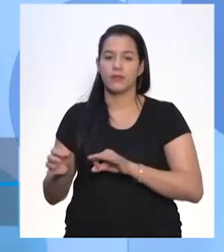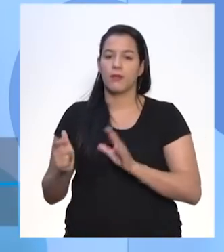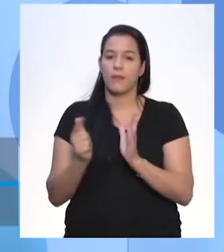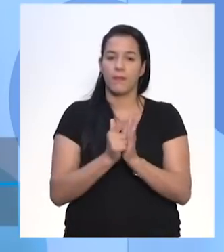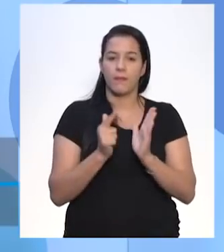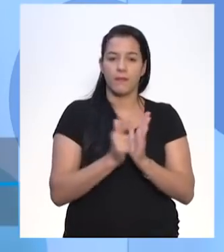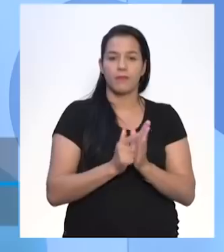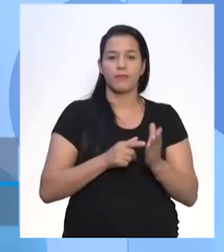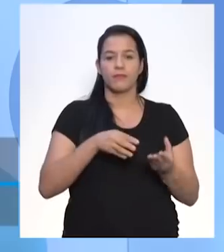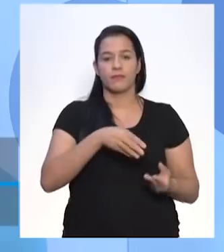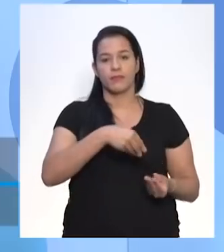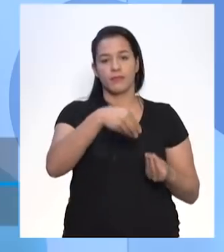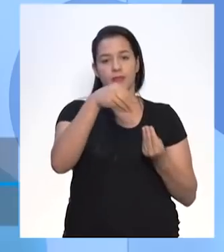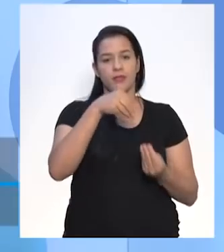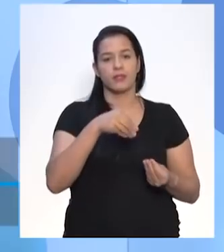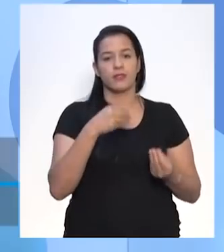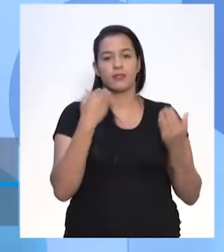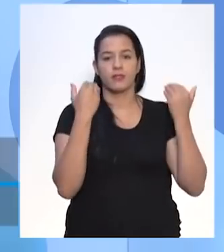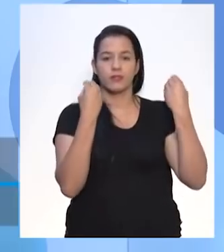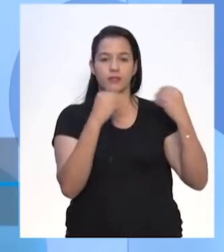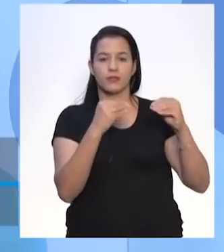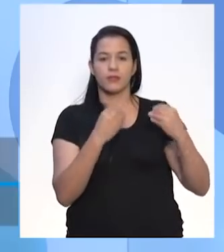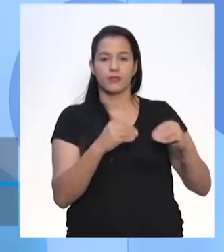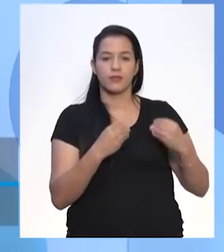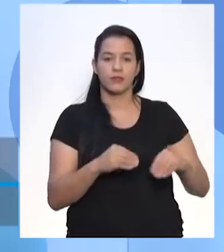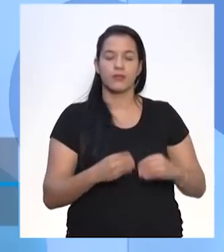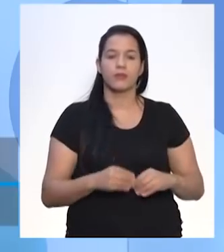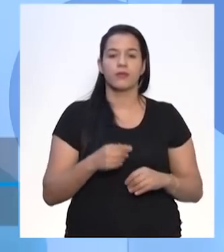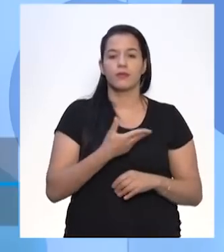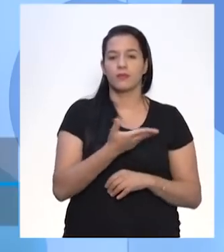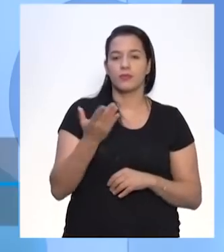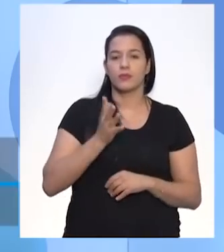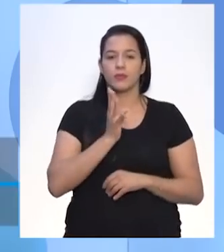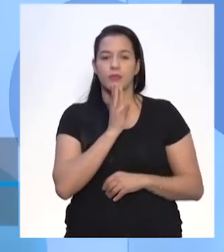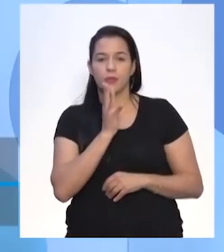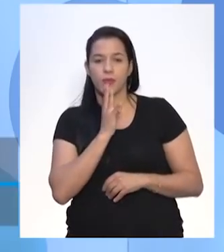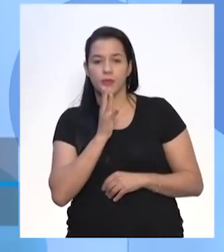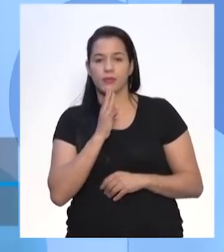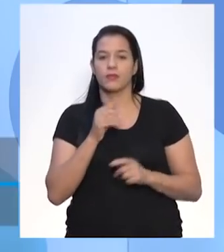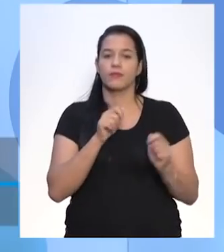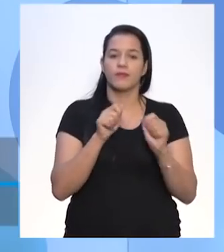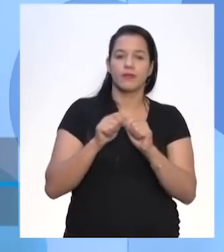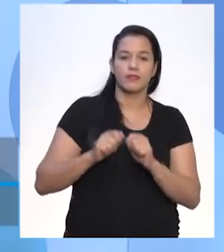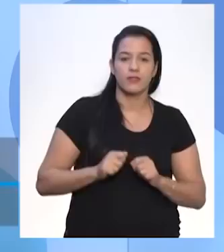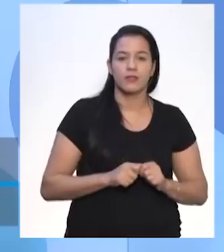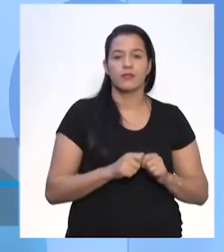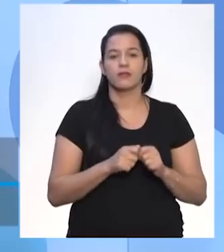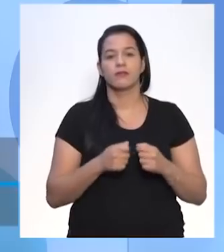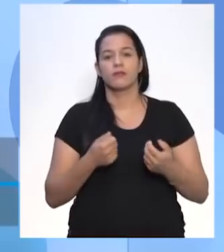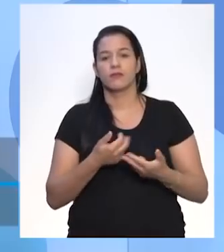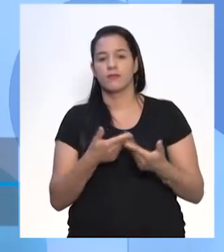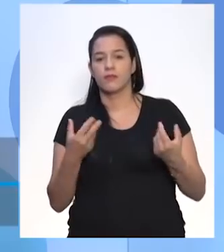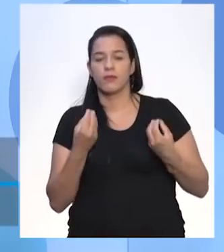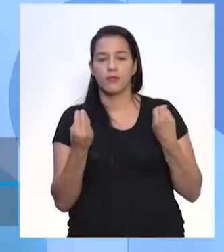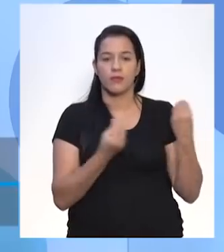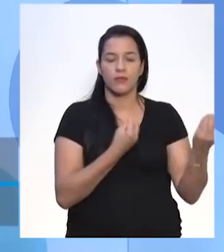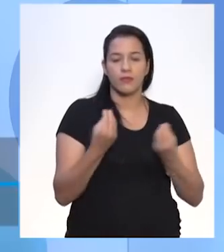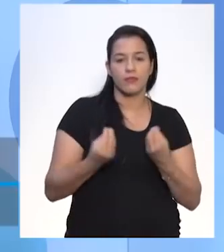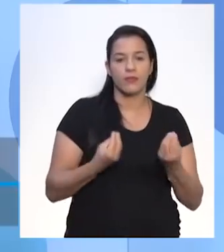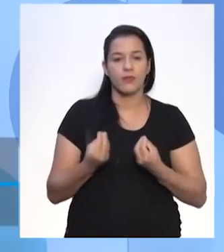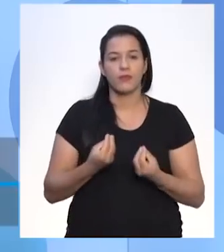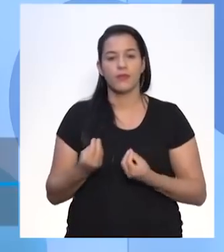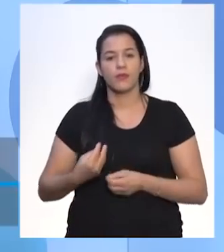sulfite mesmo. E coloquem o que vocês pretendem conhecer, o que vocês pretendem fazer, como vocês